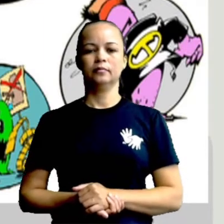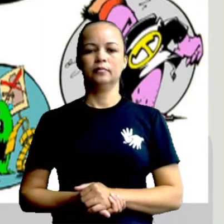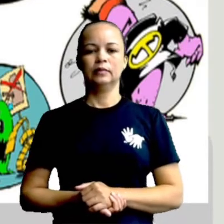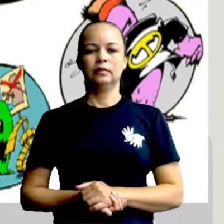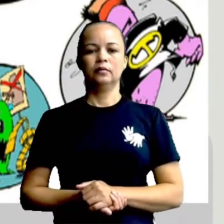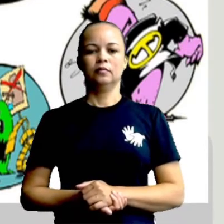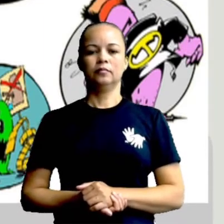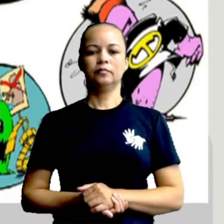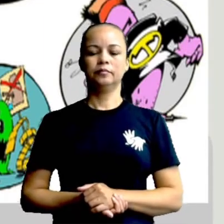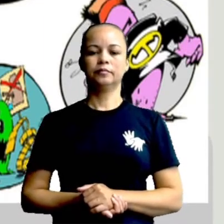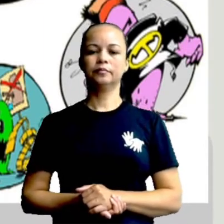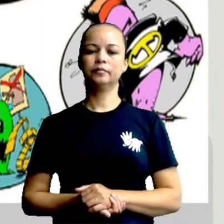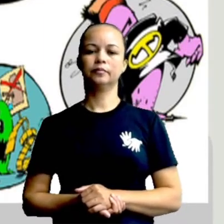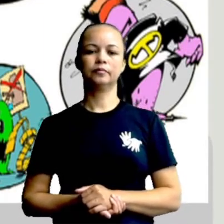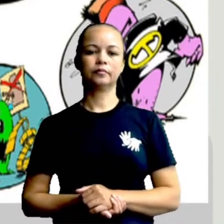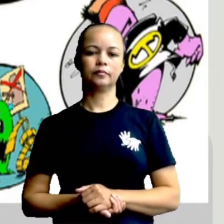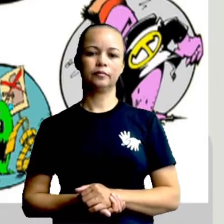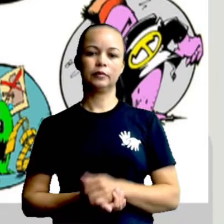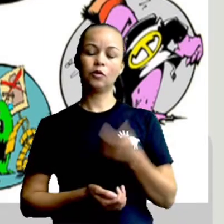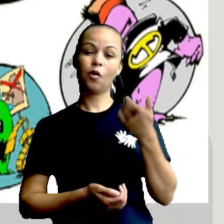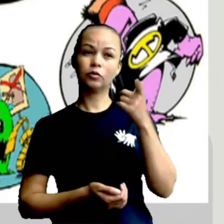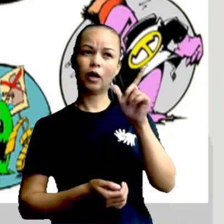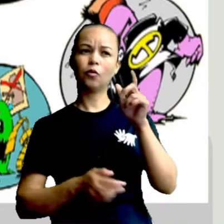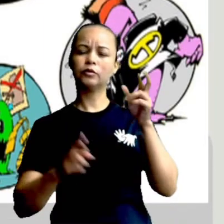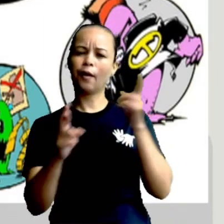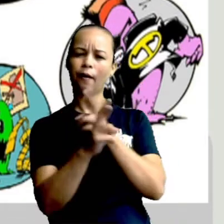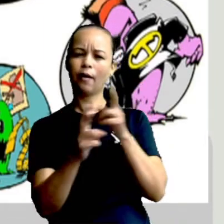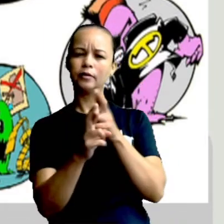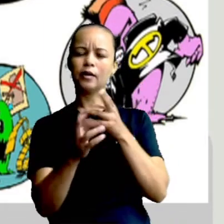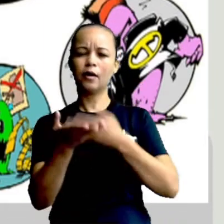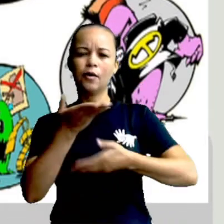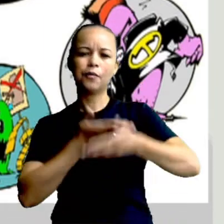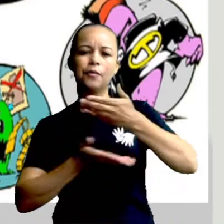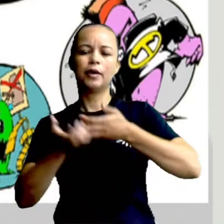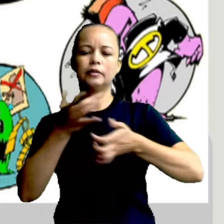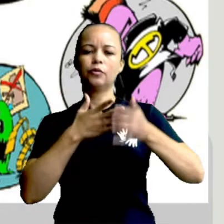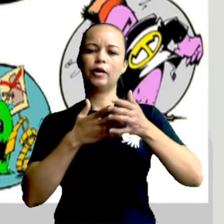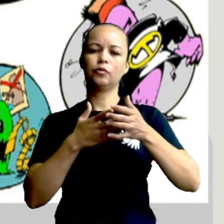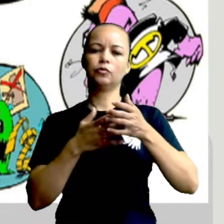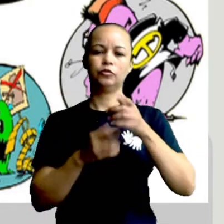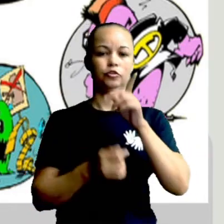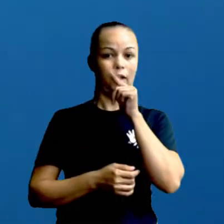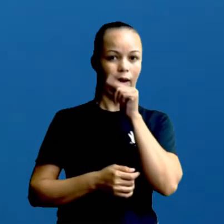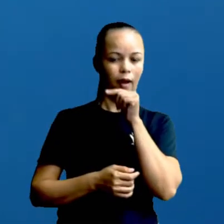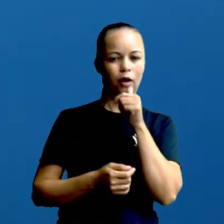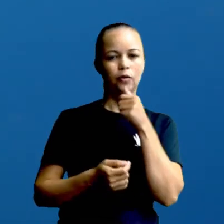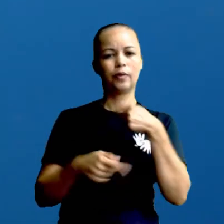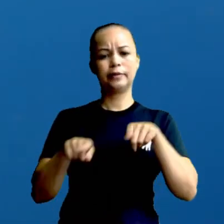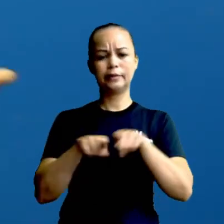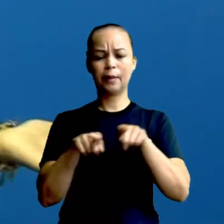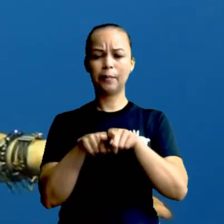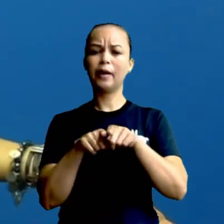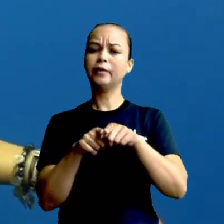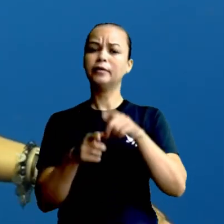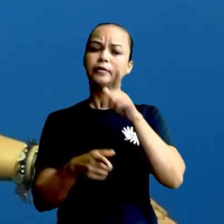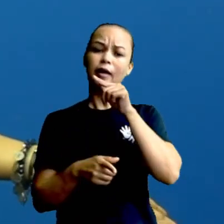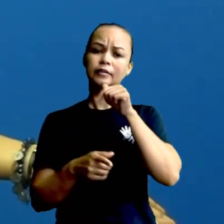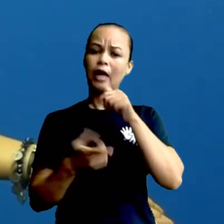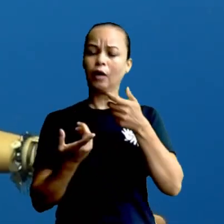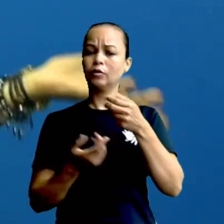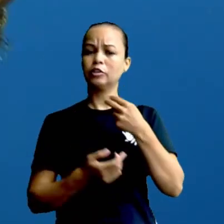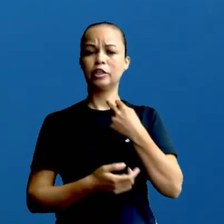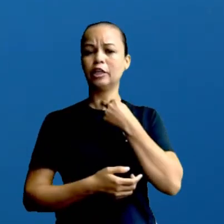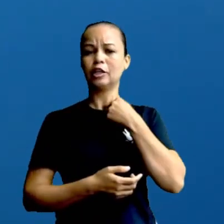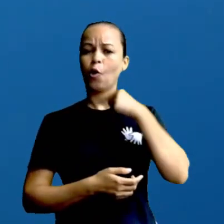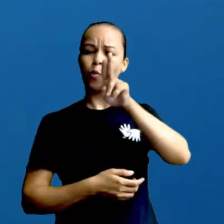E aí, outra coisa, gente, em relação ao recurso hídrico água, é sobre essa questão das águas que não são para